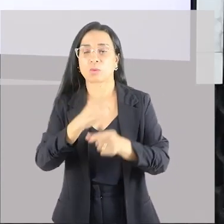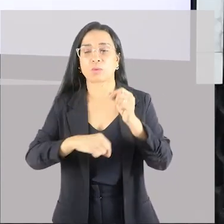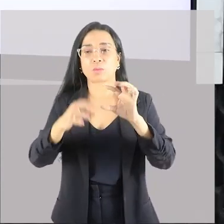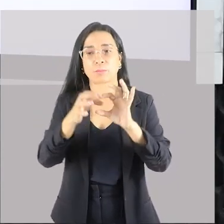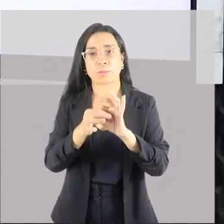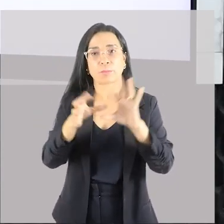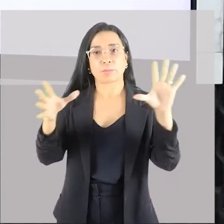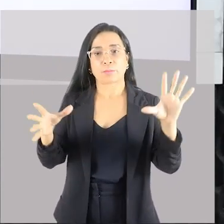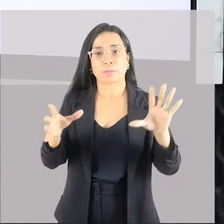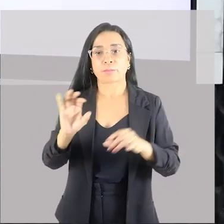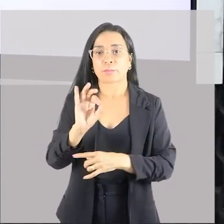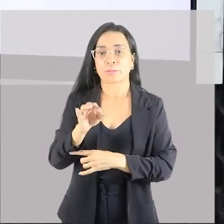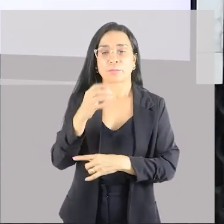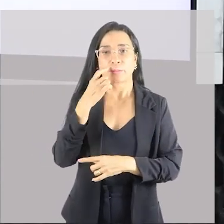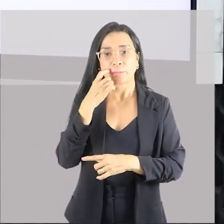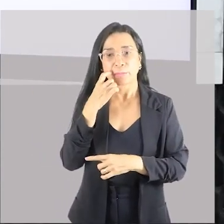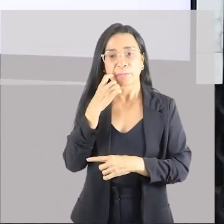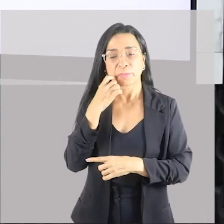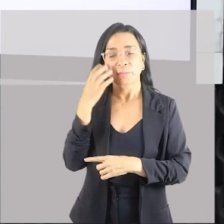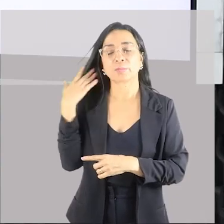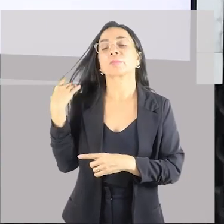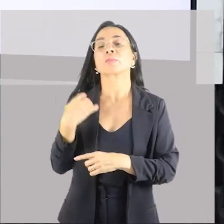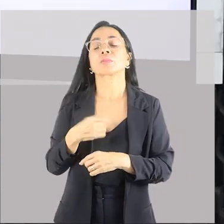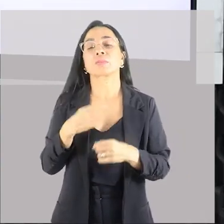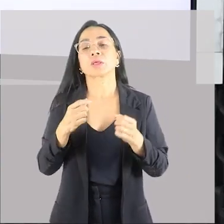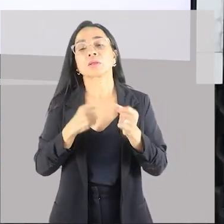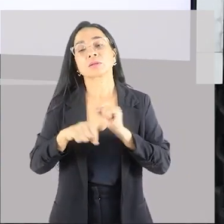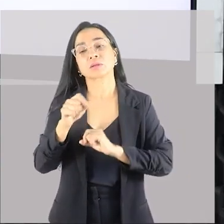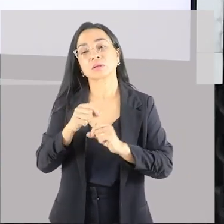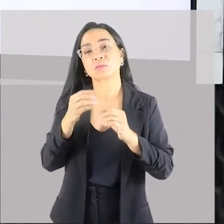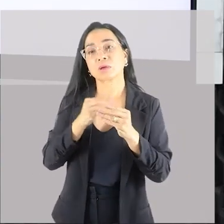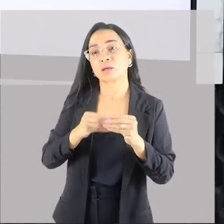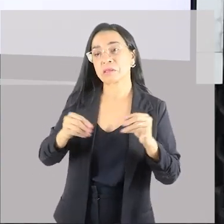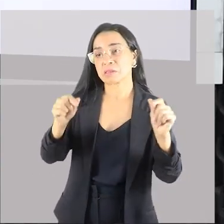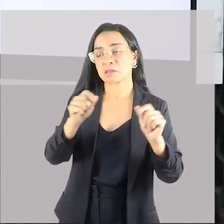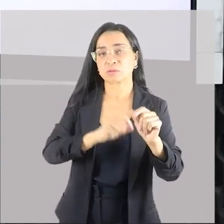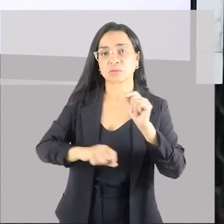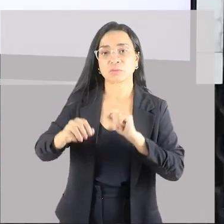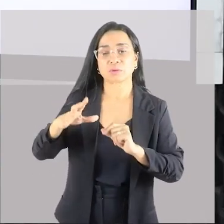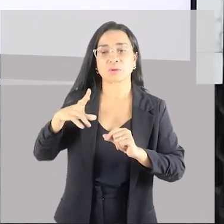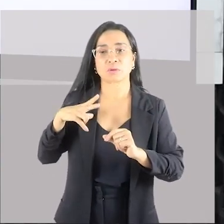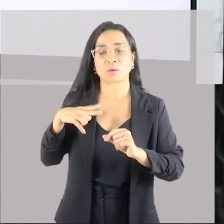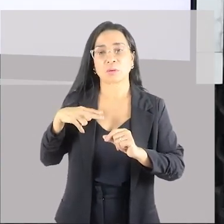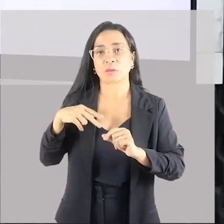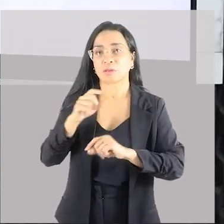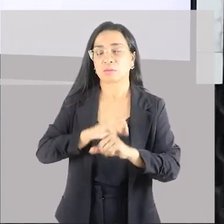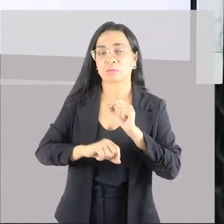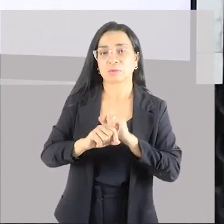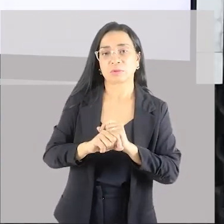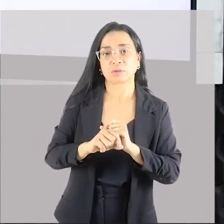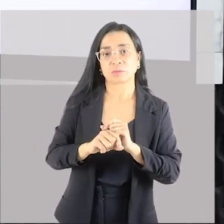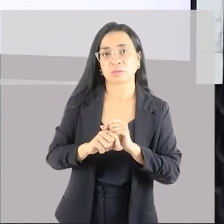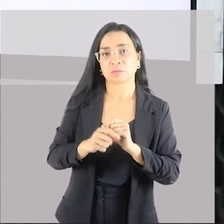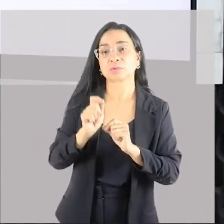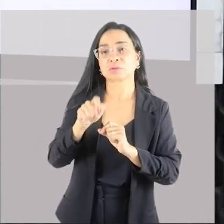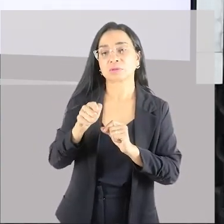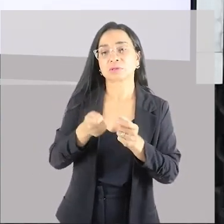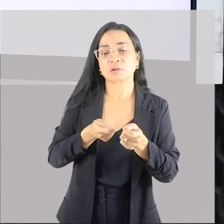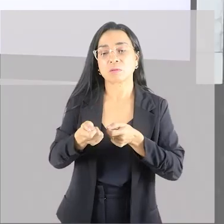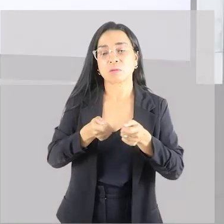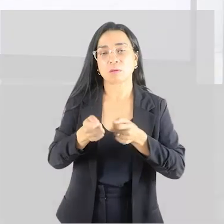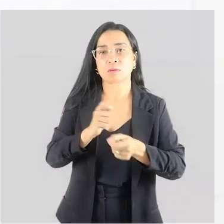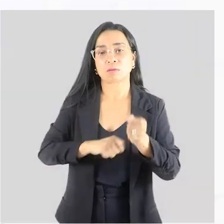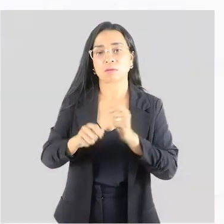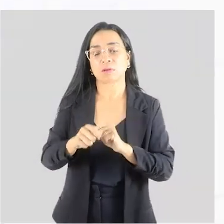liberal, certo? Ele não quer destruir propriedade privada. Ele quer regular. Então, você